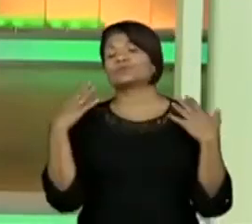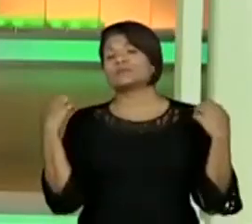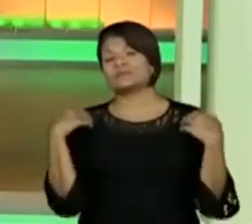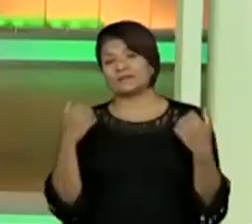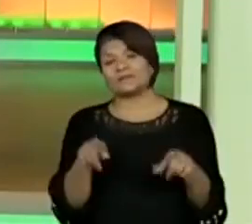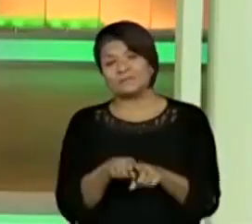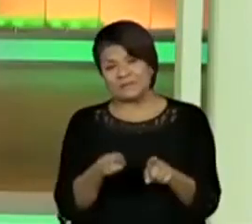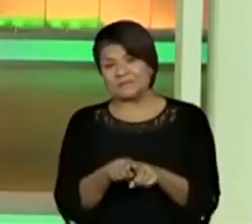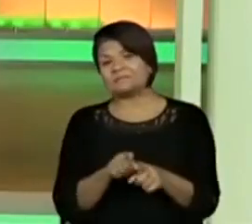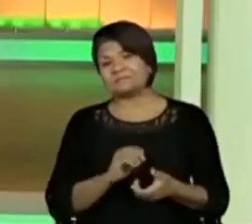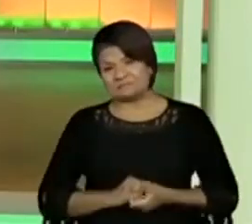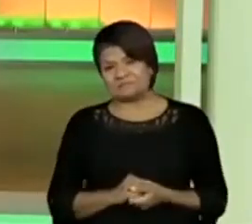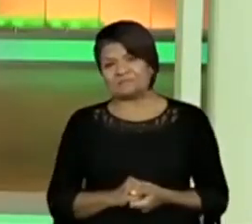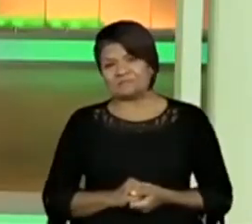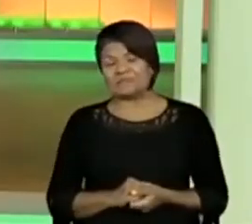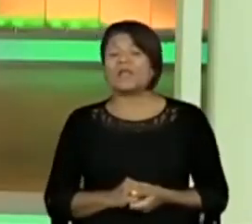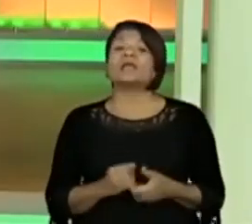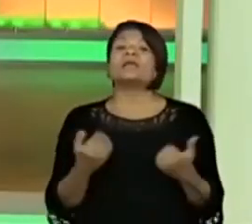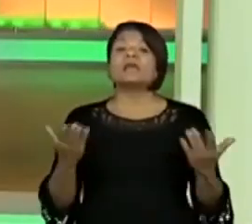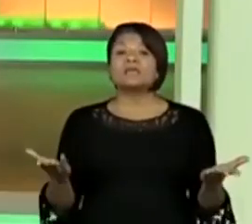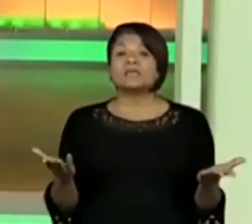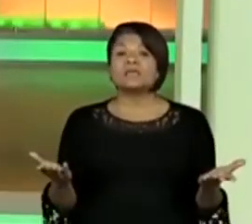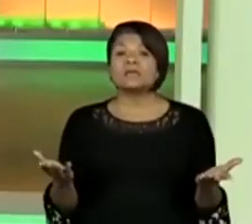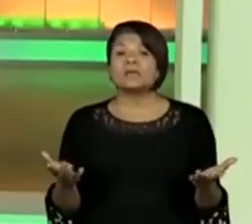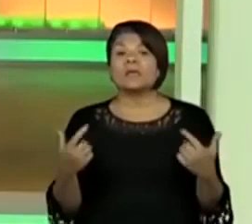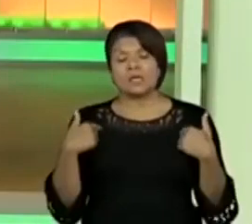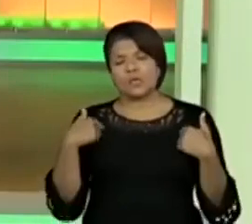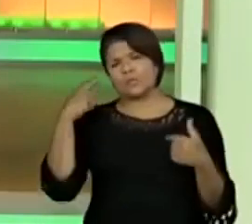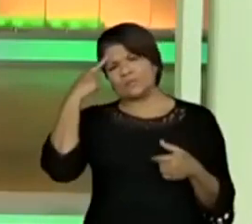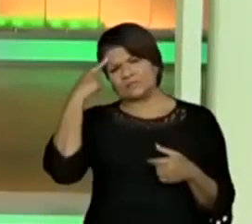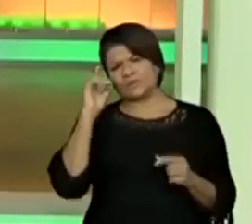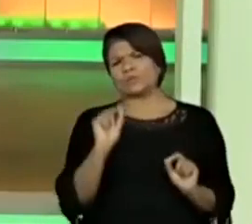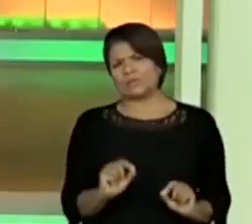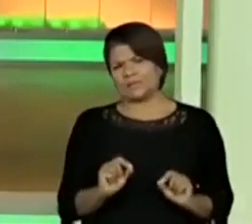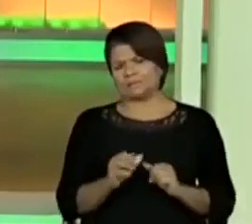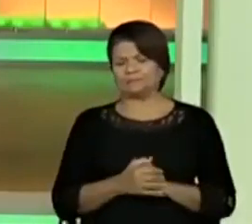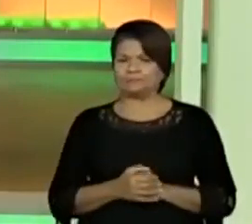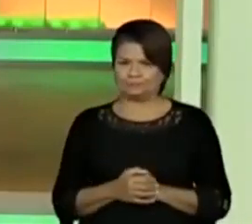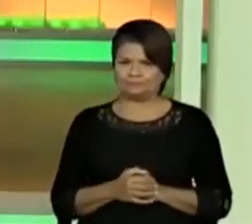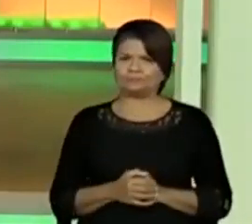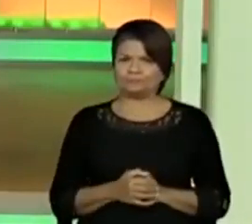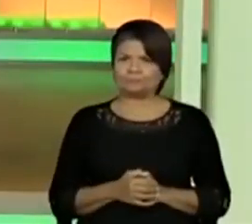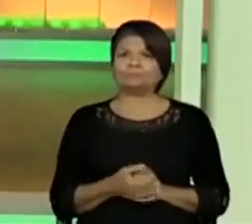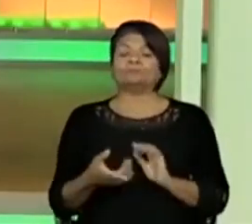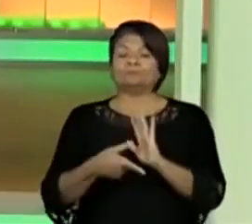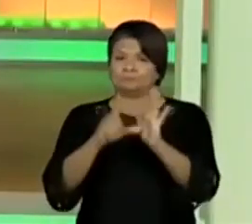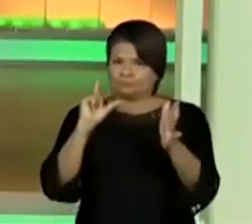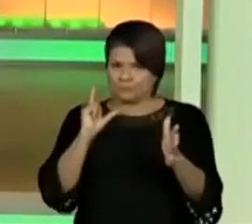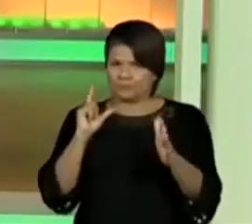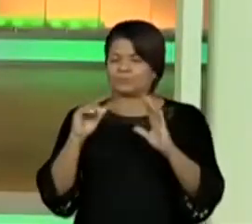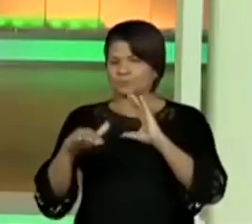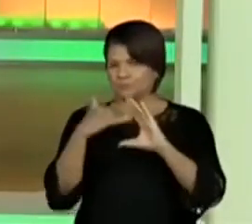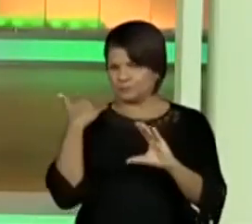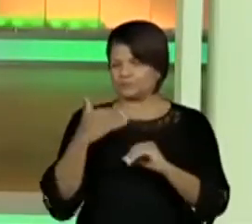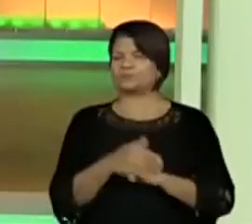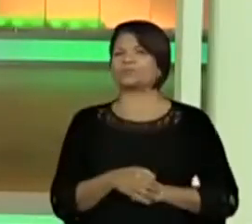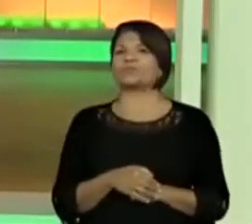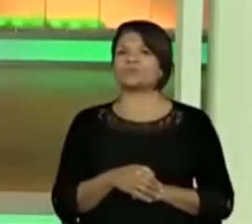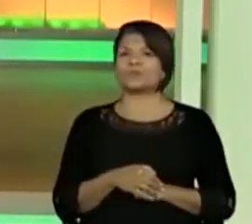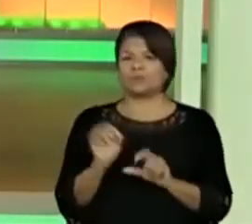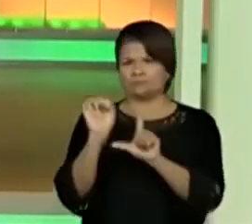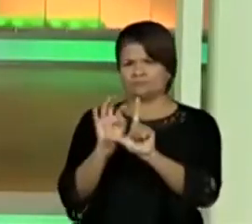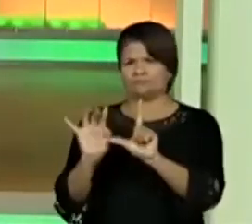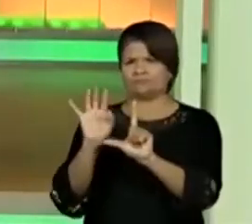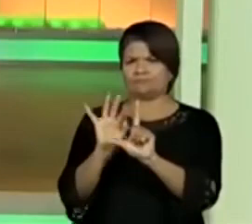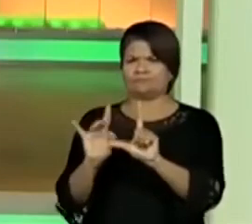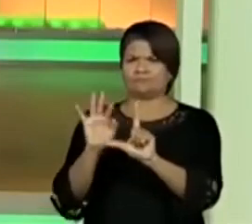só. E aí, pessoal, o que eu pensei? Antes de chegar nessa postagem, bom, isso aqui vocês já